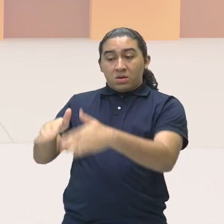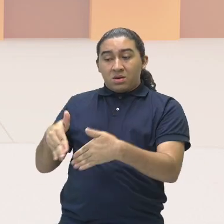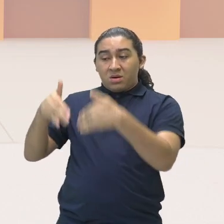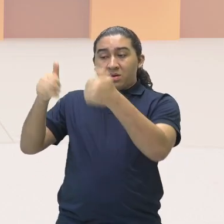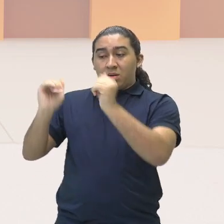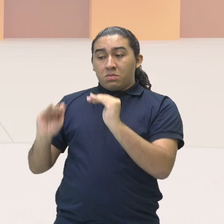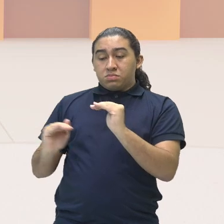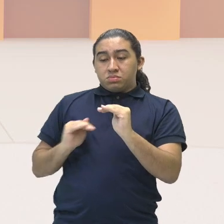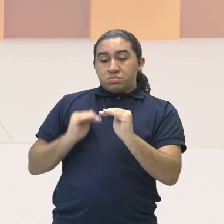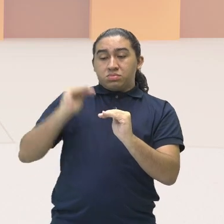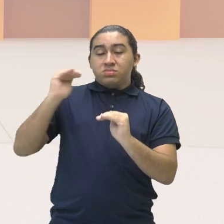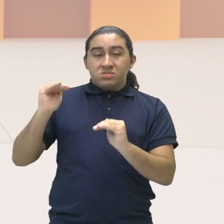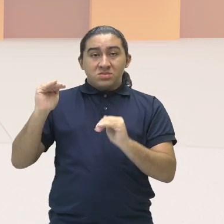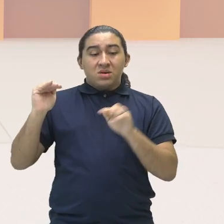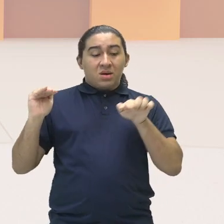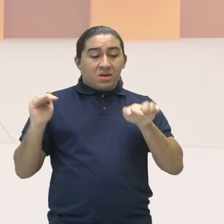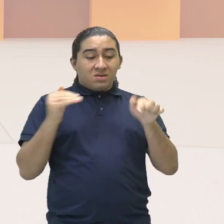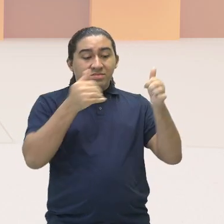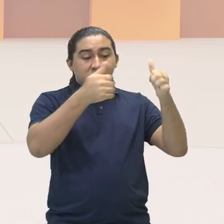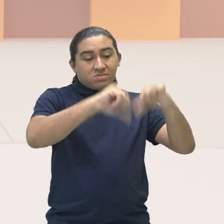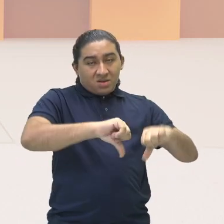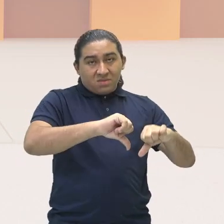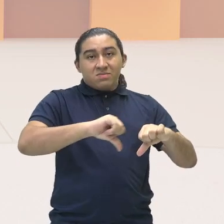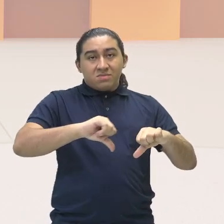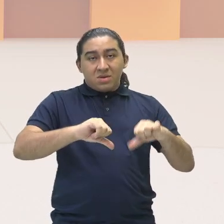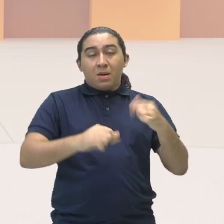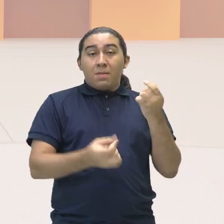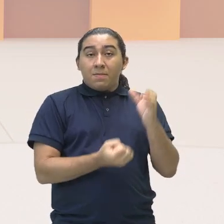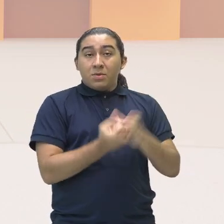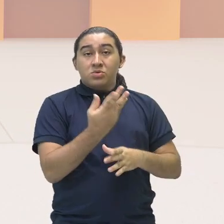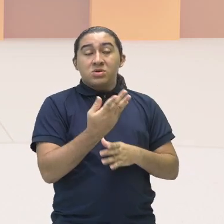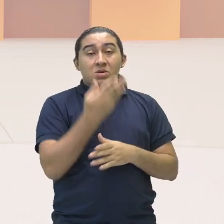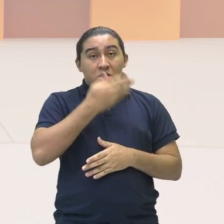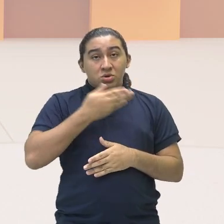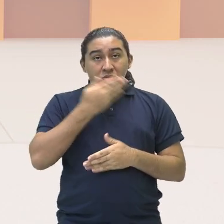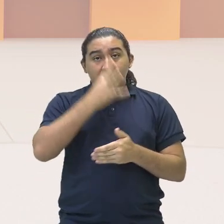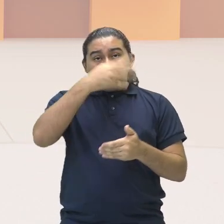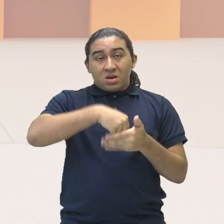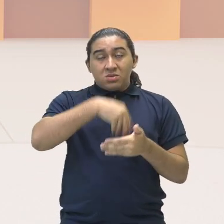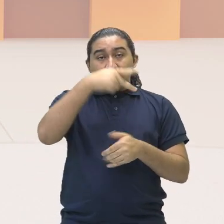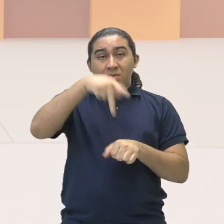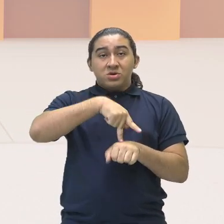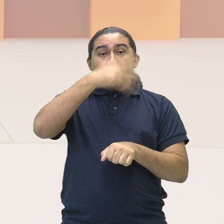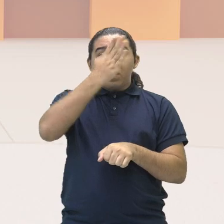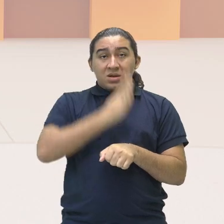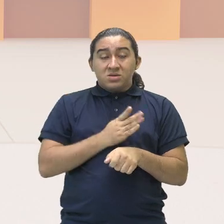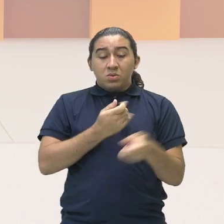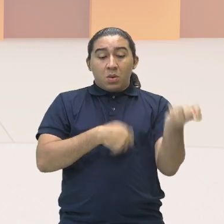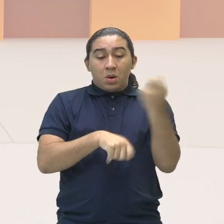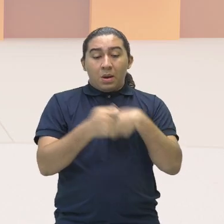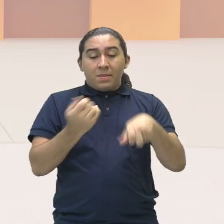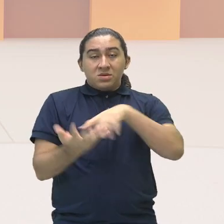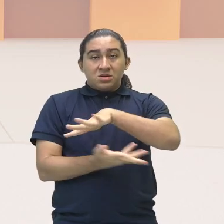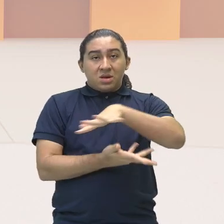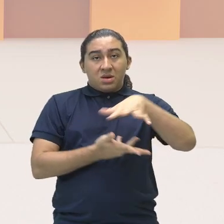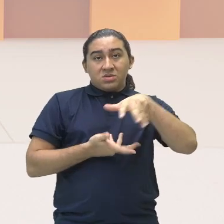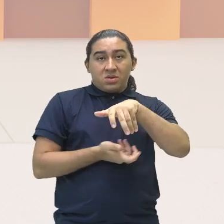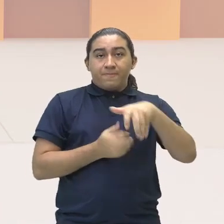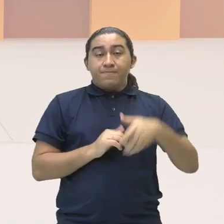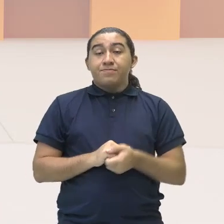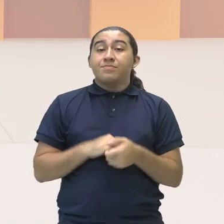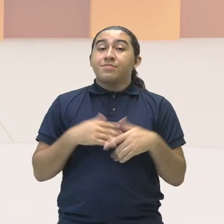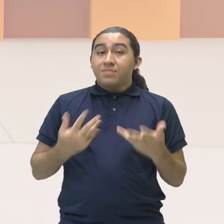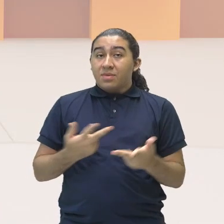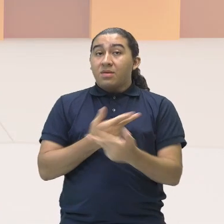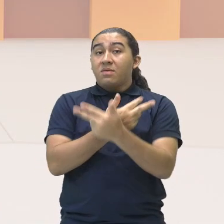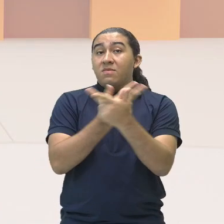aí inviável para a produção de açúcar no Brasil, no comércio internacional. Então, muitos